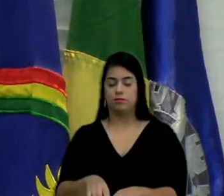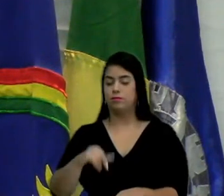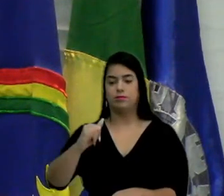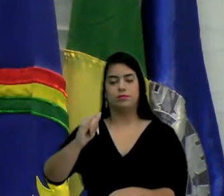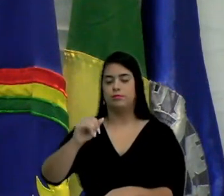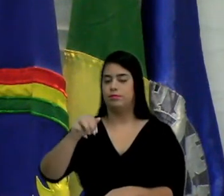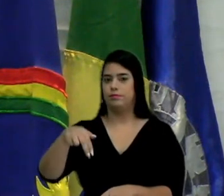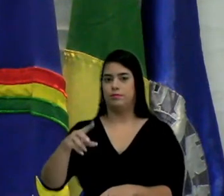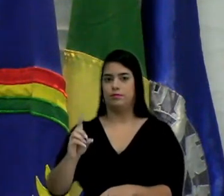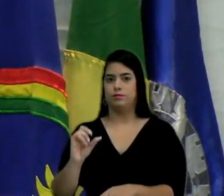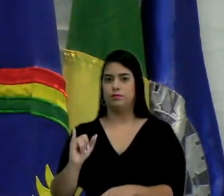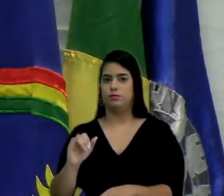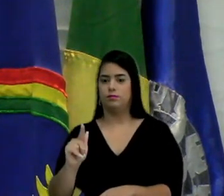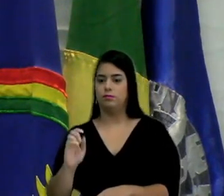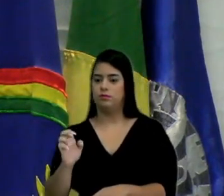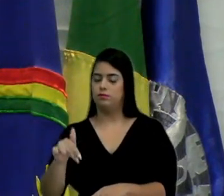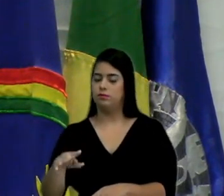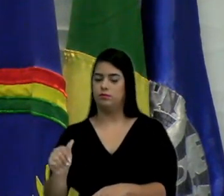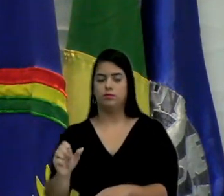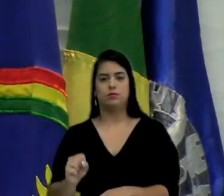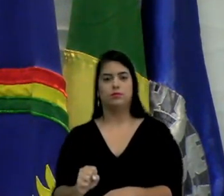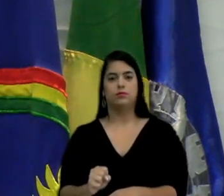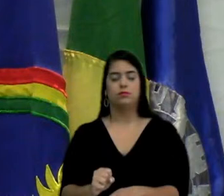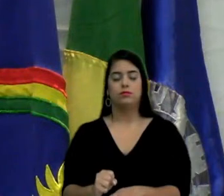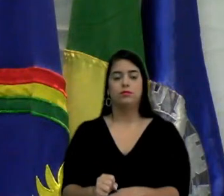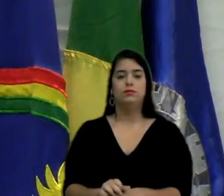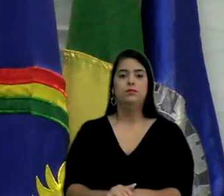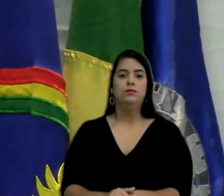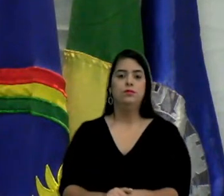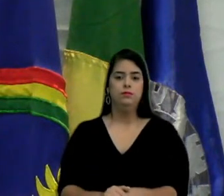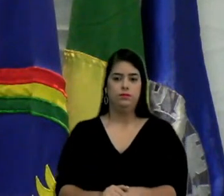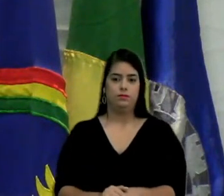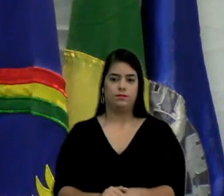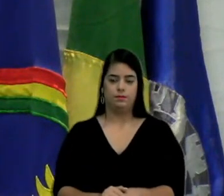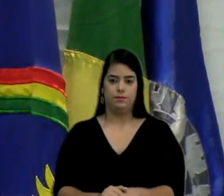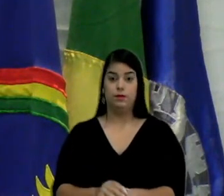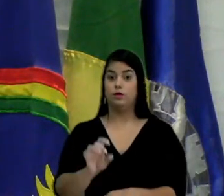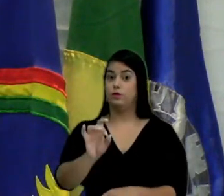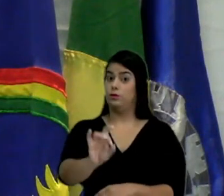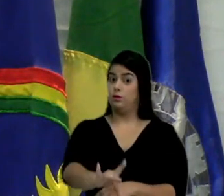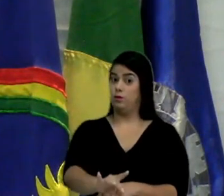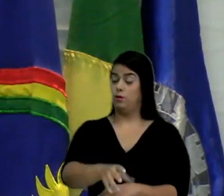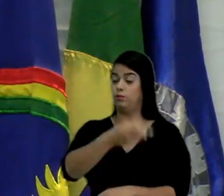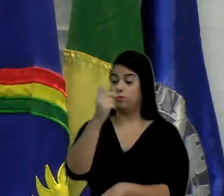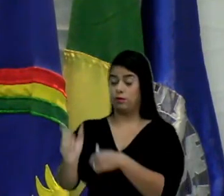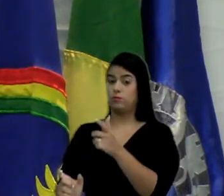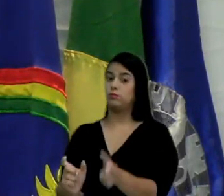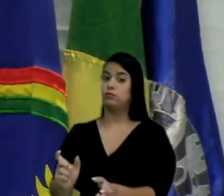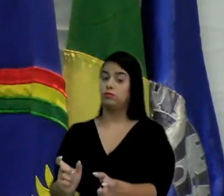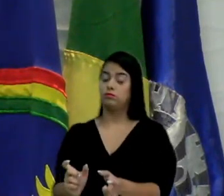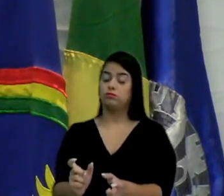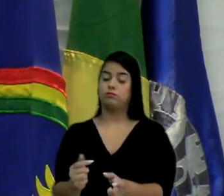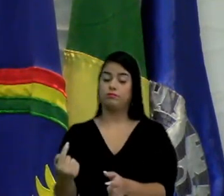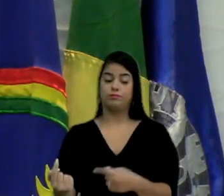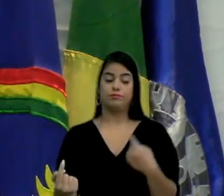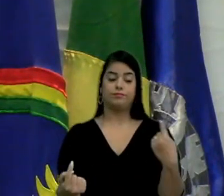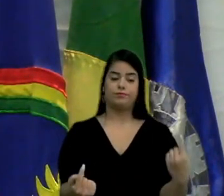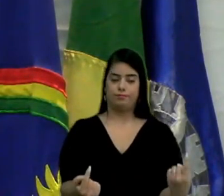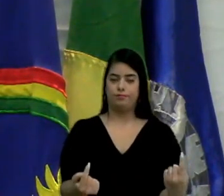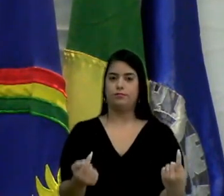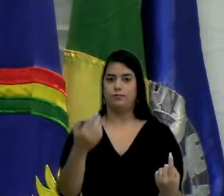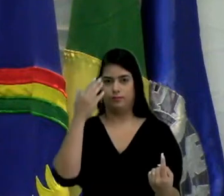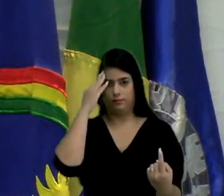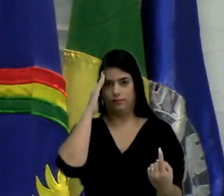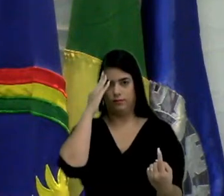eh não se encaixam porque é exclusivo para as áreas quilombolas indígenas aqui nós não temos indígenas mas temos uma